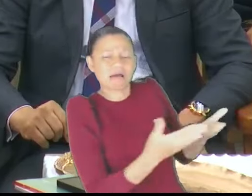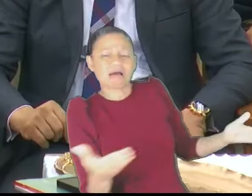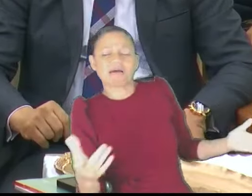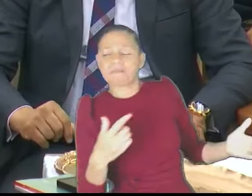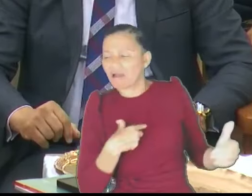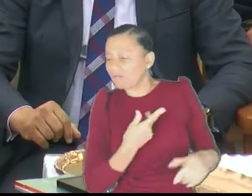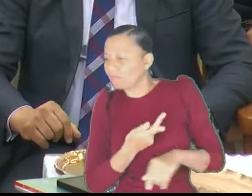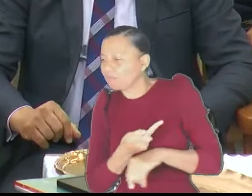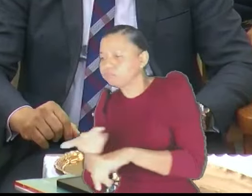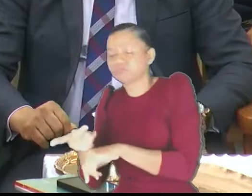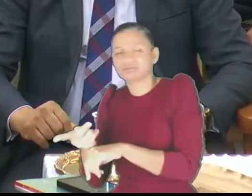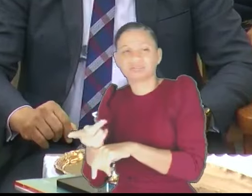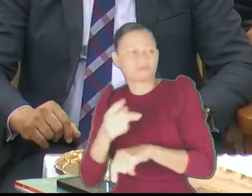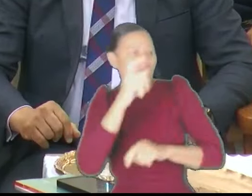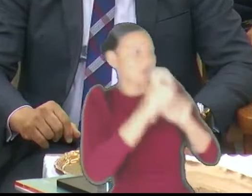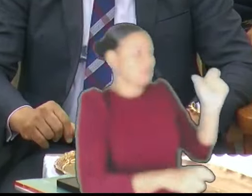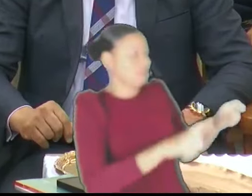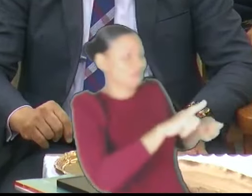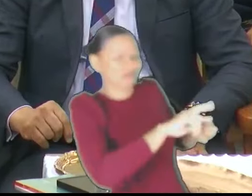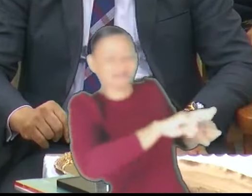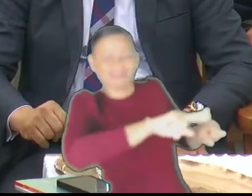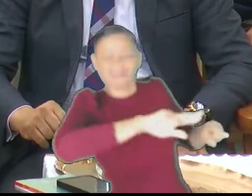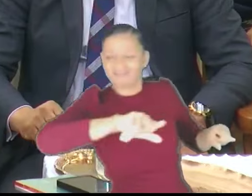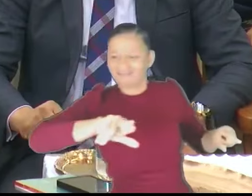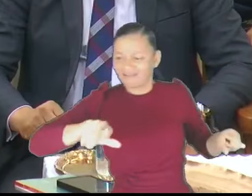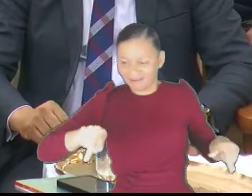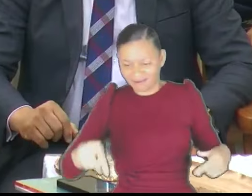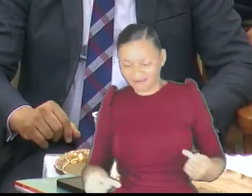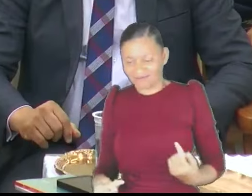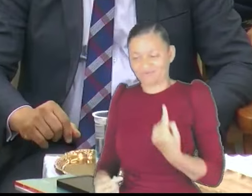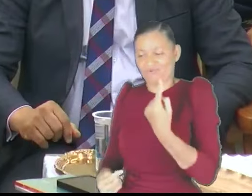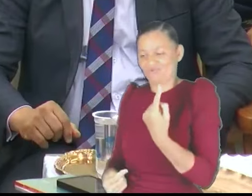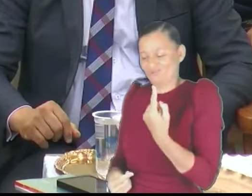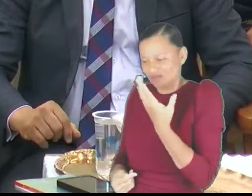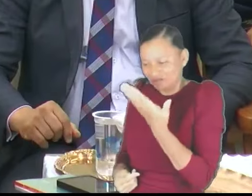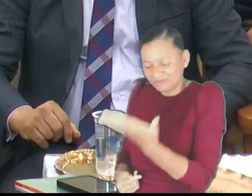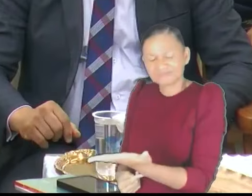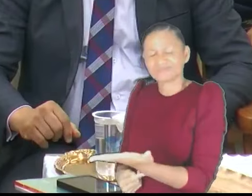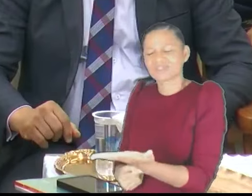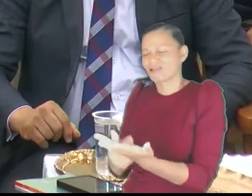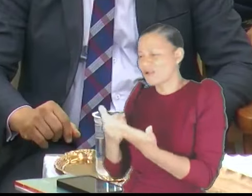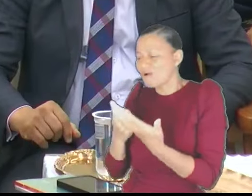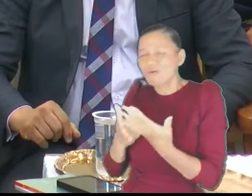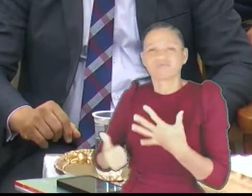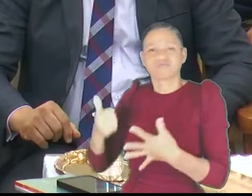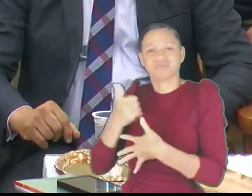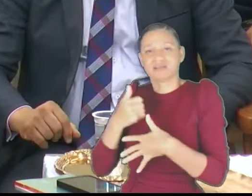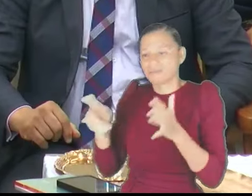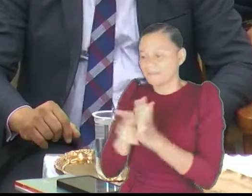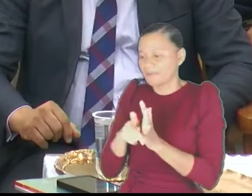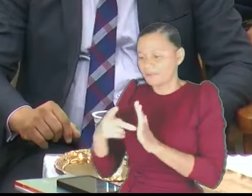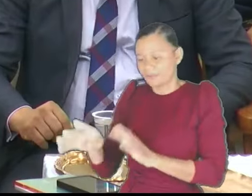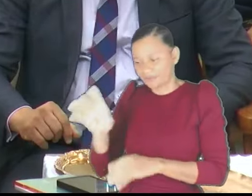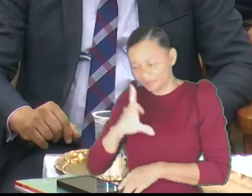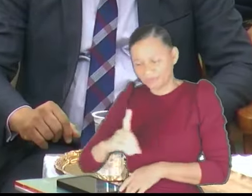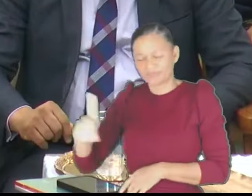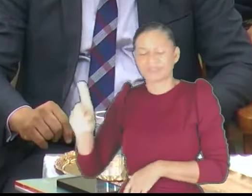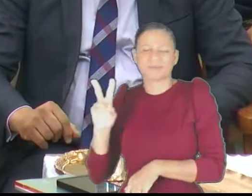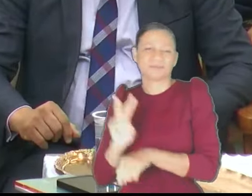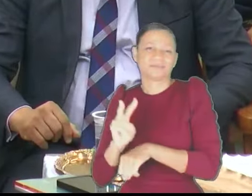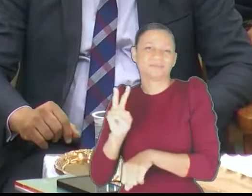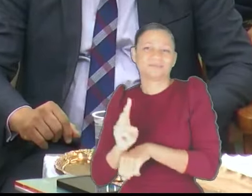outra que Elias foi enviado, senão aquela. O privilégio foi dela. O Deus da provisão